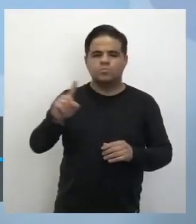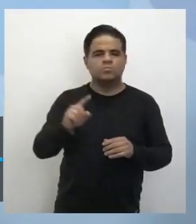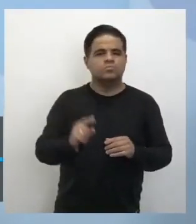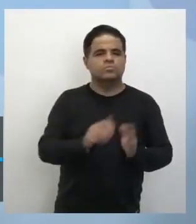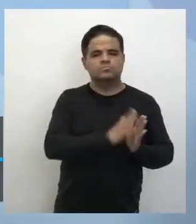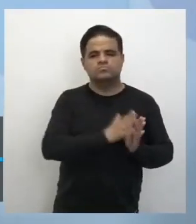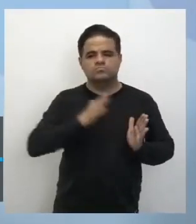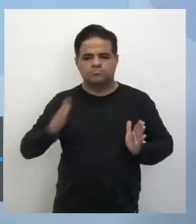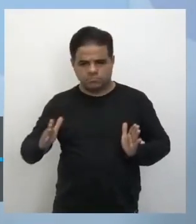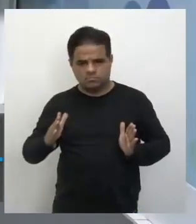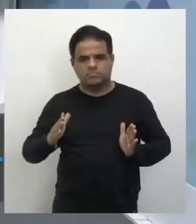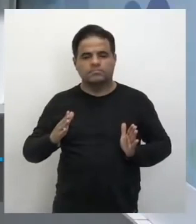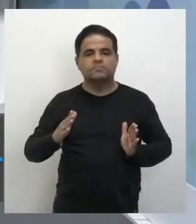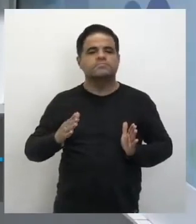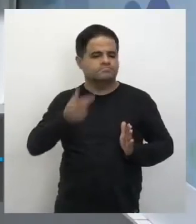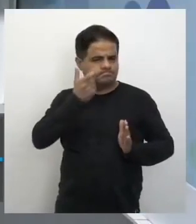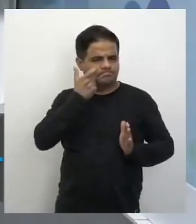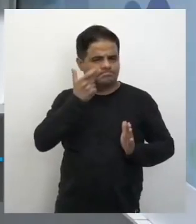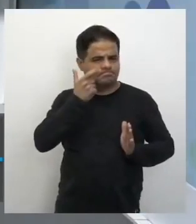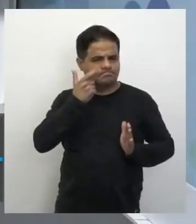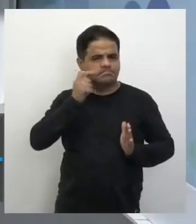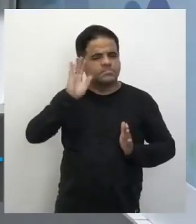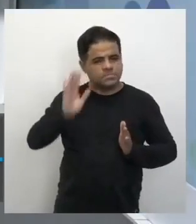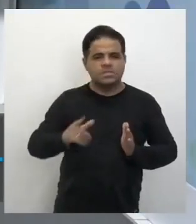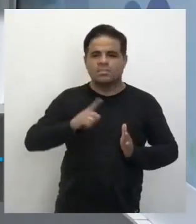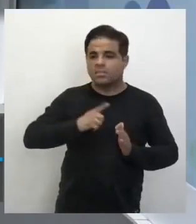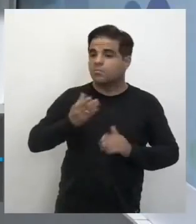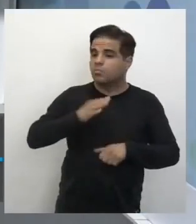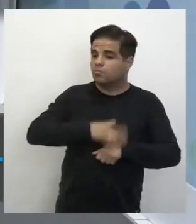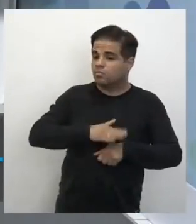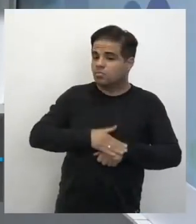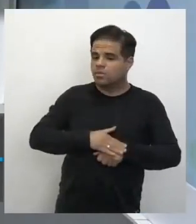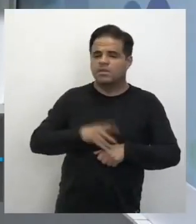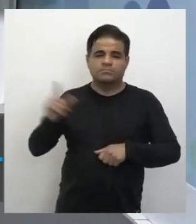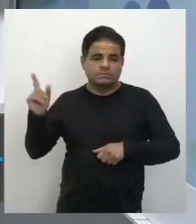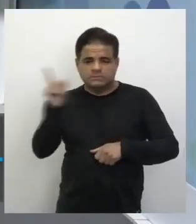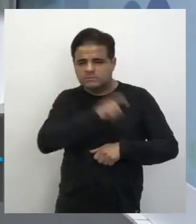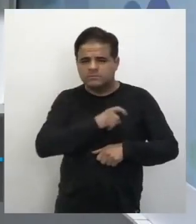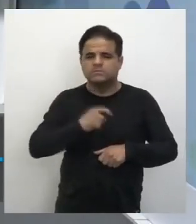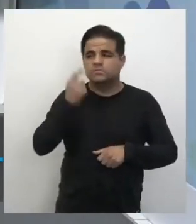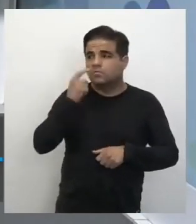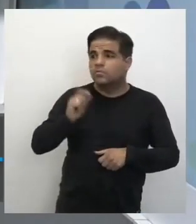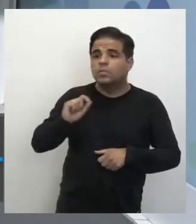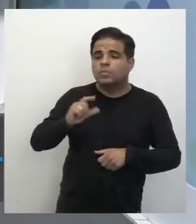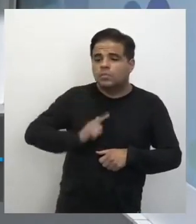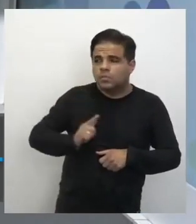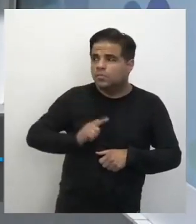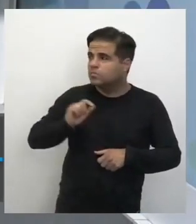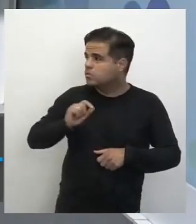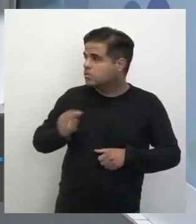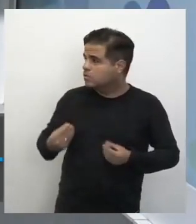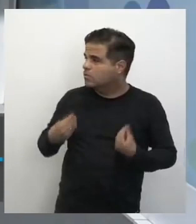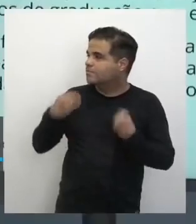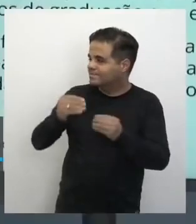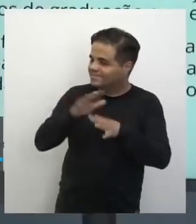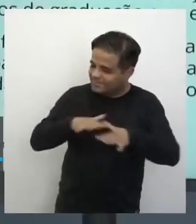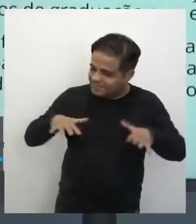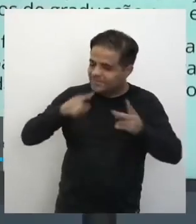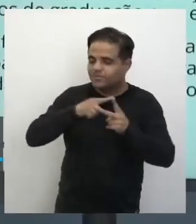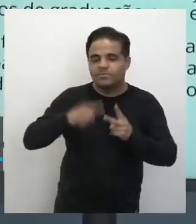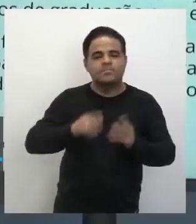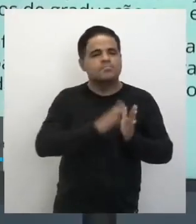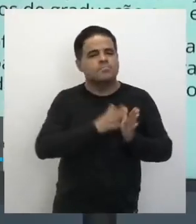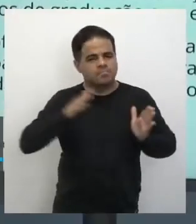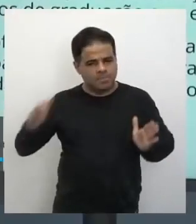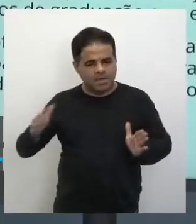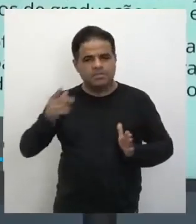parte. A última parte. Então vamos ver aqui, ó, porque já que a gente não tem muito tempo, o assunto é complexo, então vamos ver o que a gente tem. Olha, eu coloquei para vocês então as 2 partes, quem falou